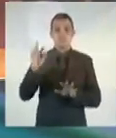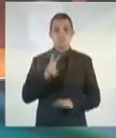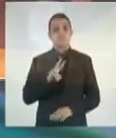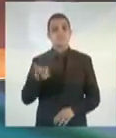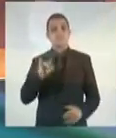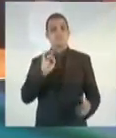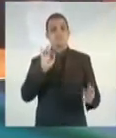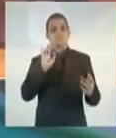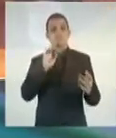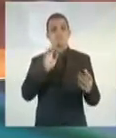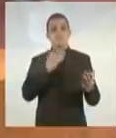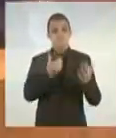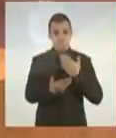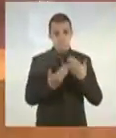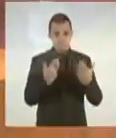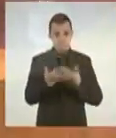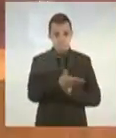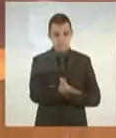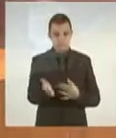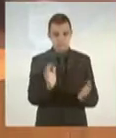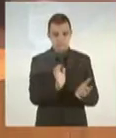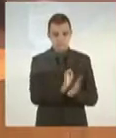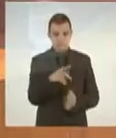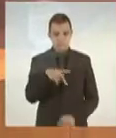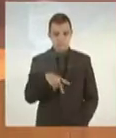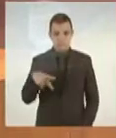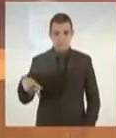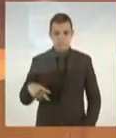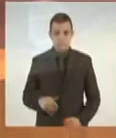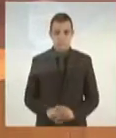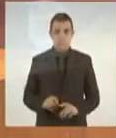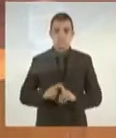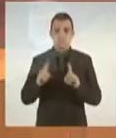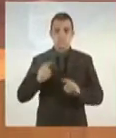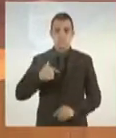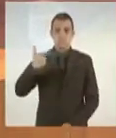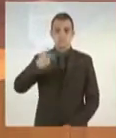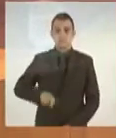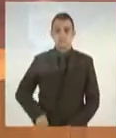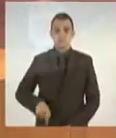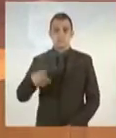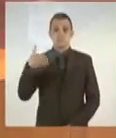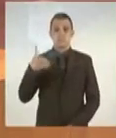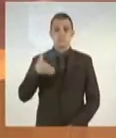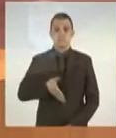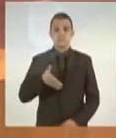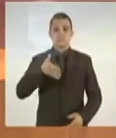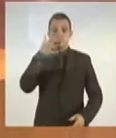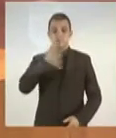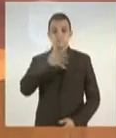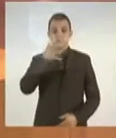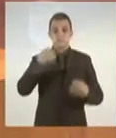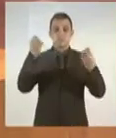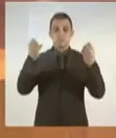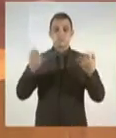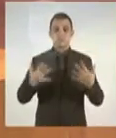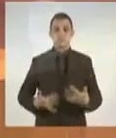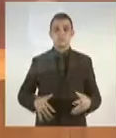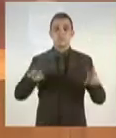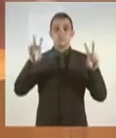vim novamente aqui tratar de um tema que é um tema que está sendo